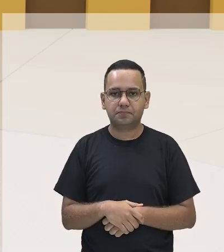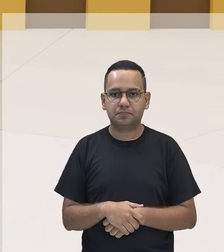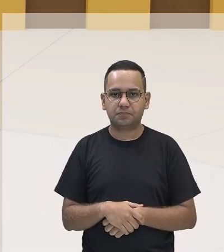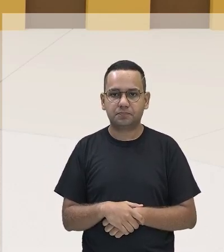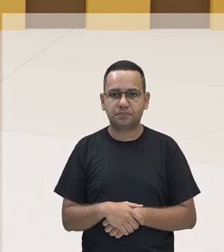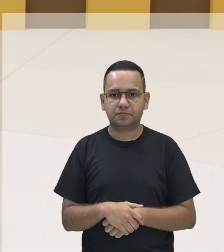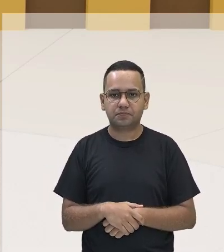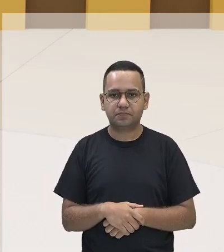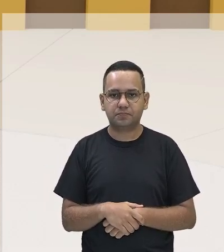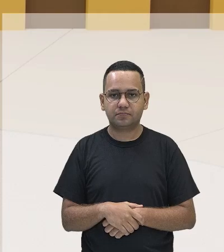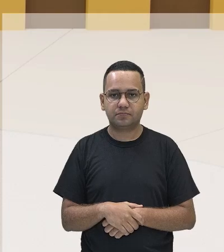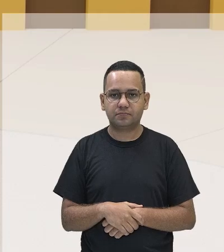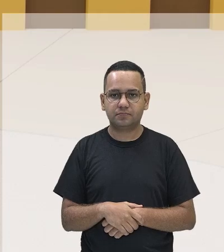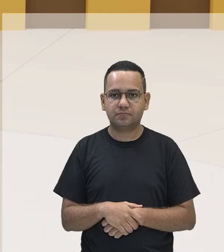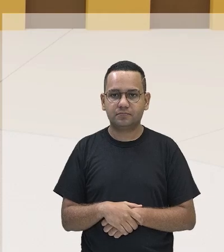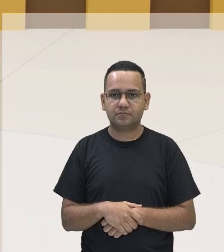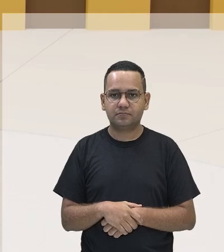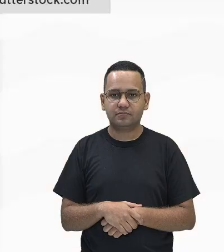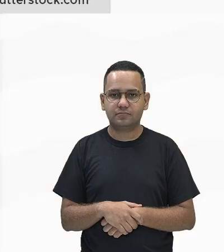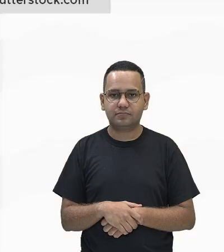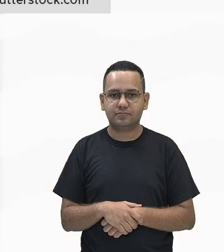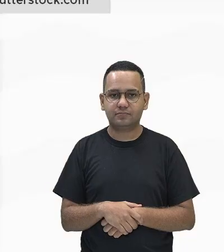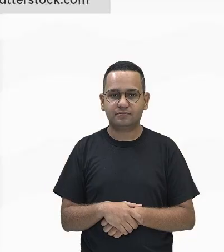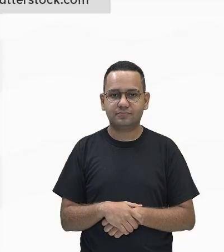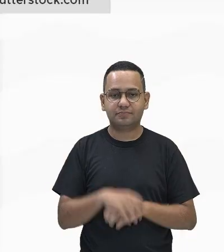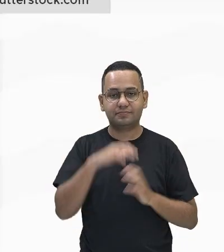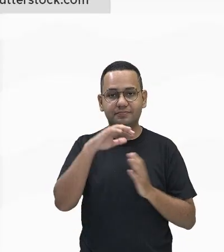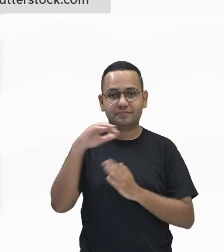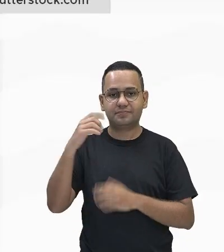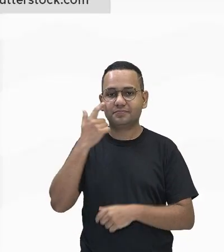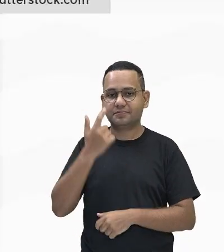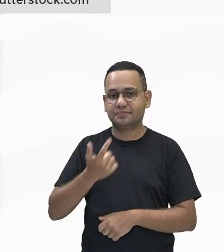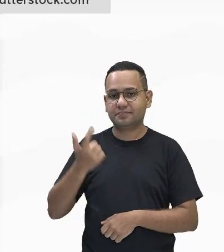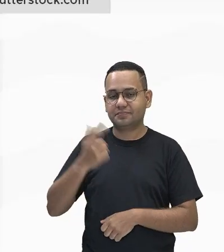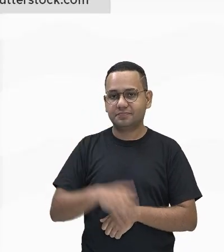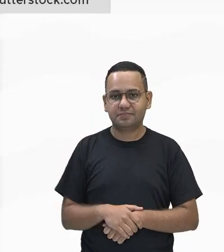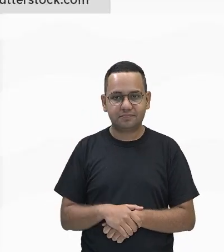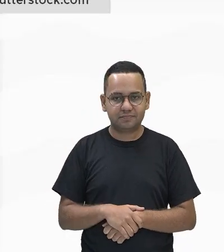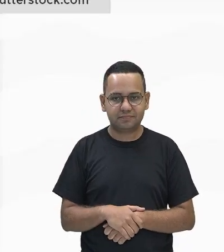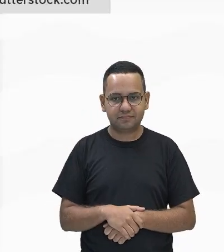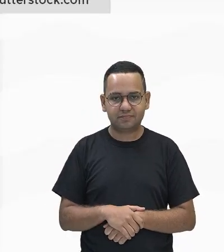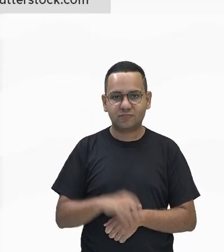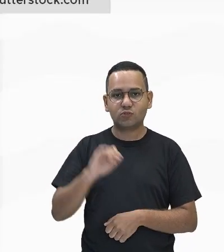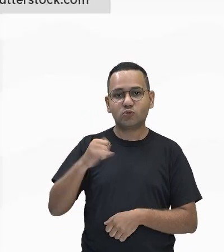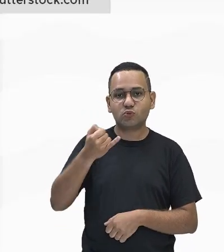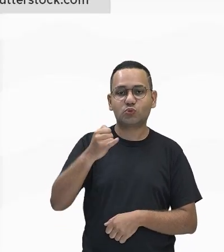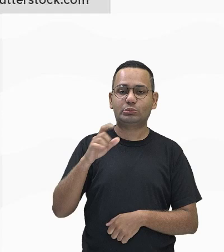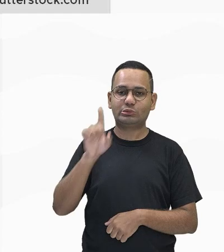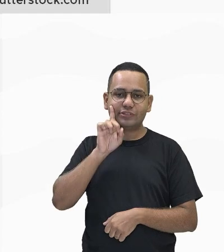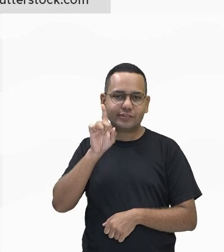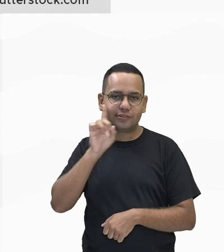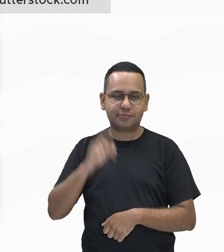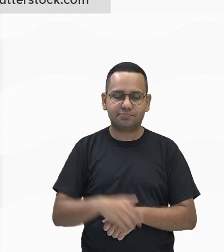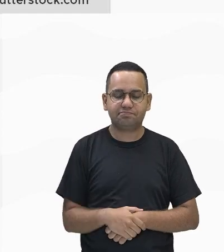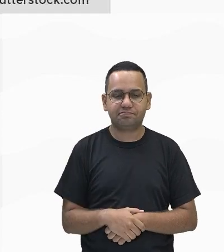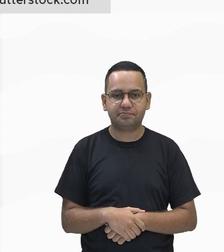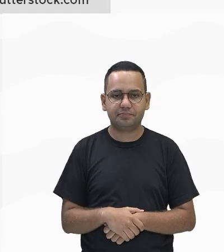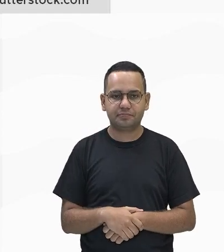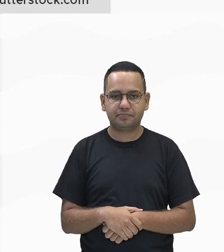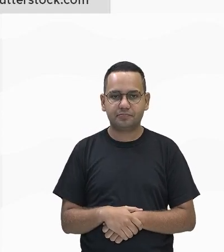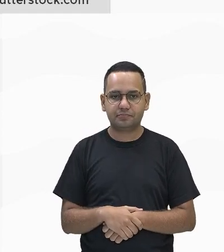aí juros dentro das nossas finanças. Vamos lá. Juros e nossas finanças.